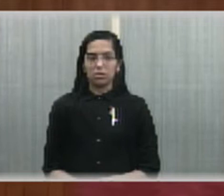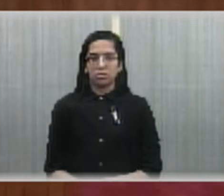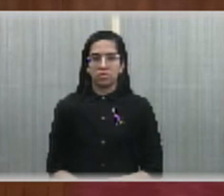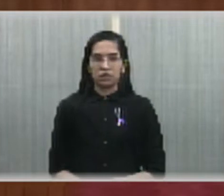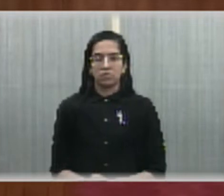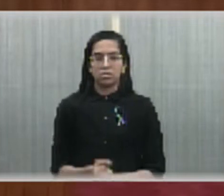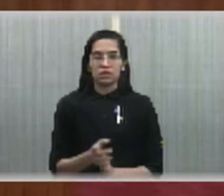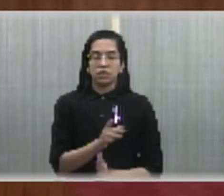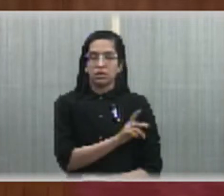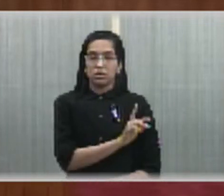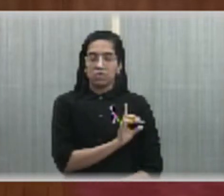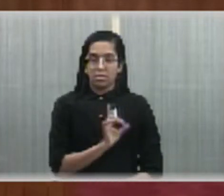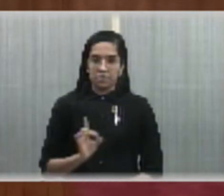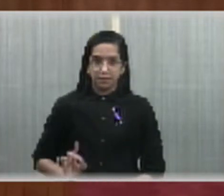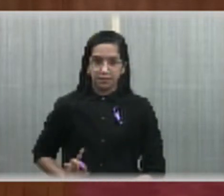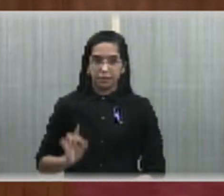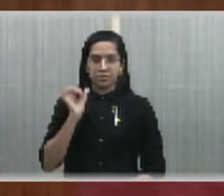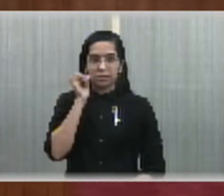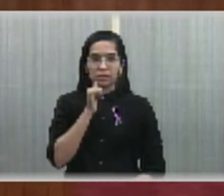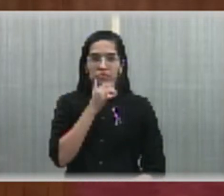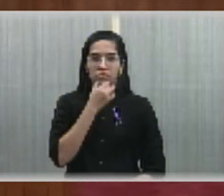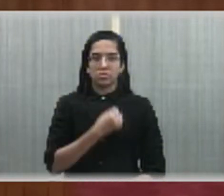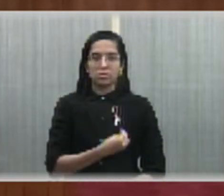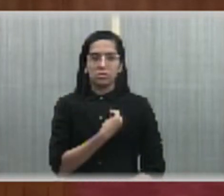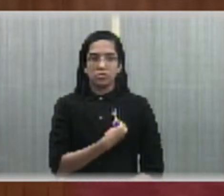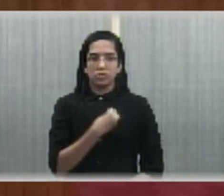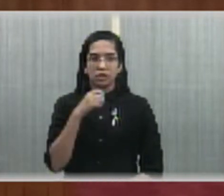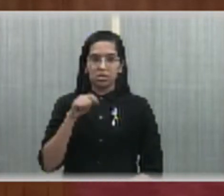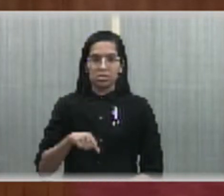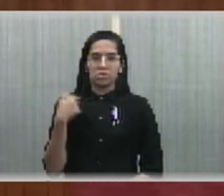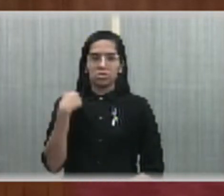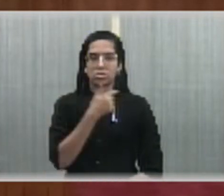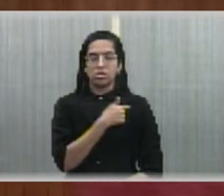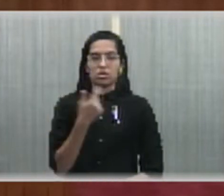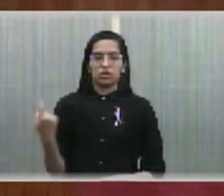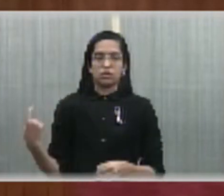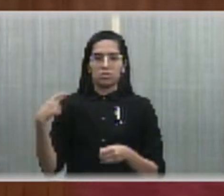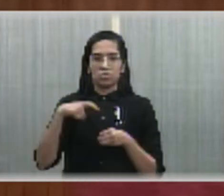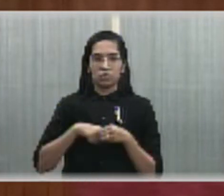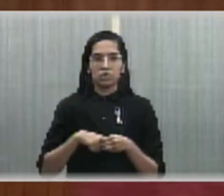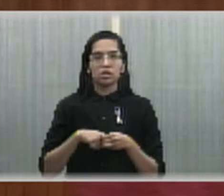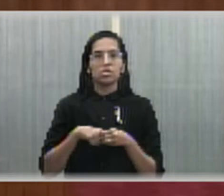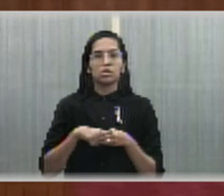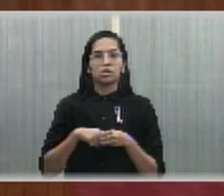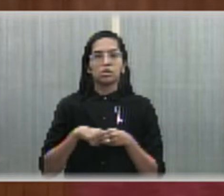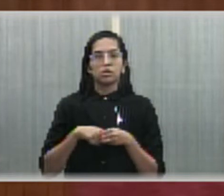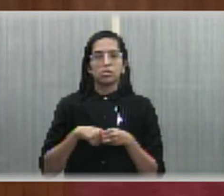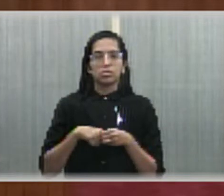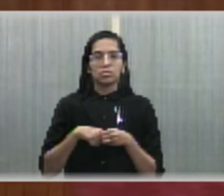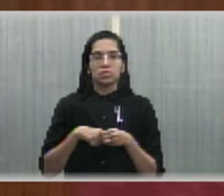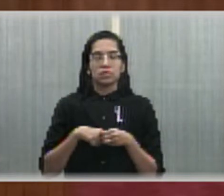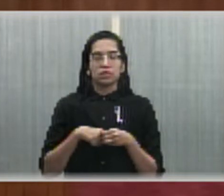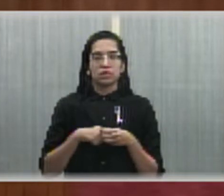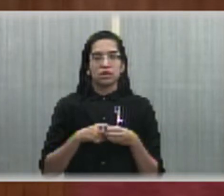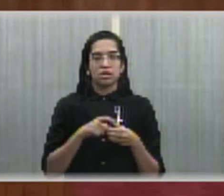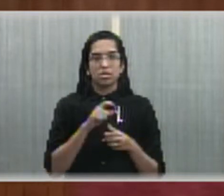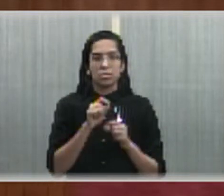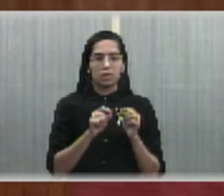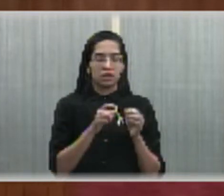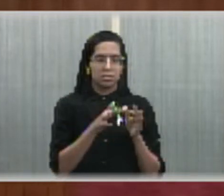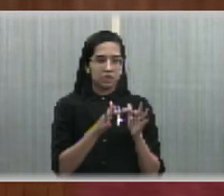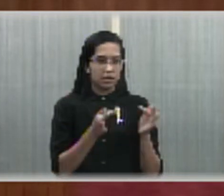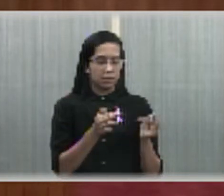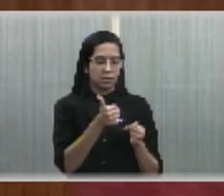Senhores deputados, nós estamos retornando do nosso recesso